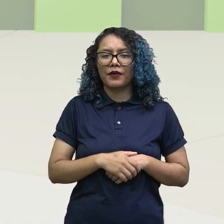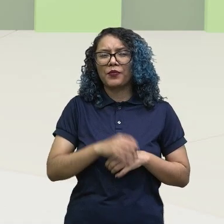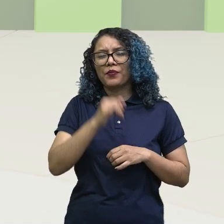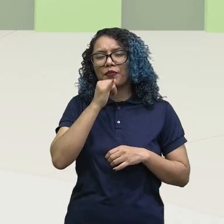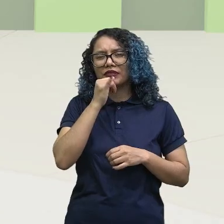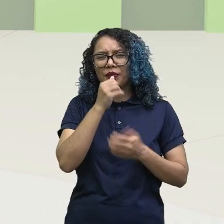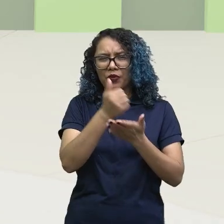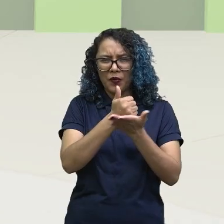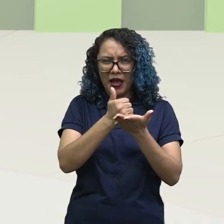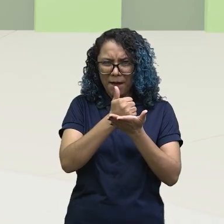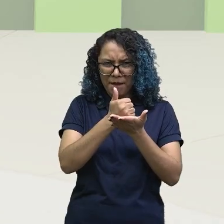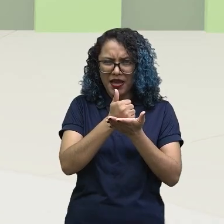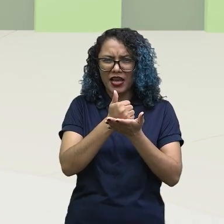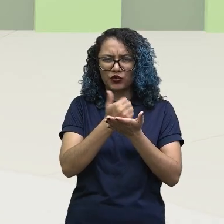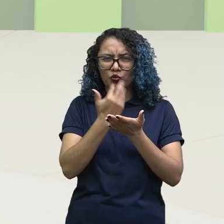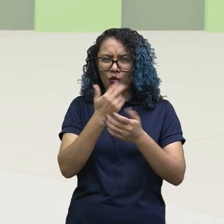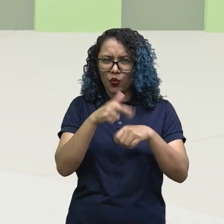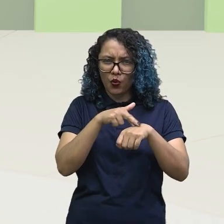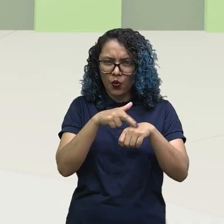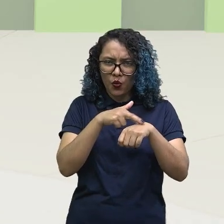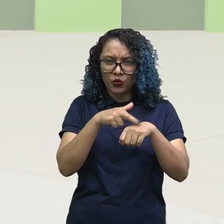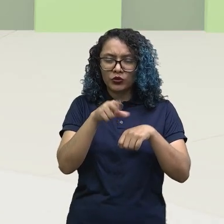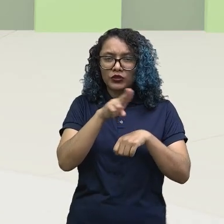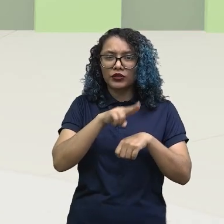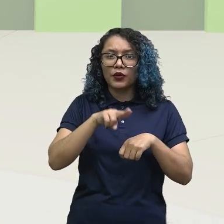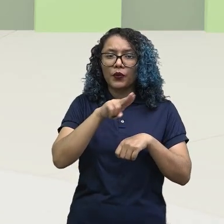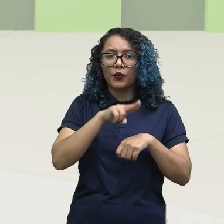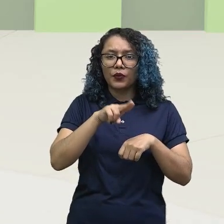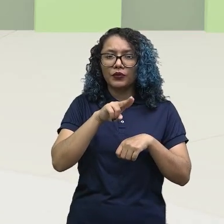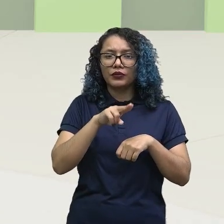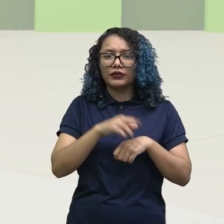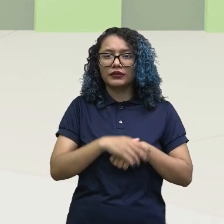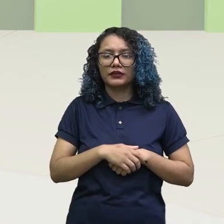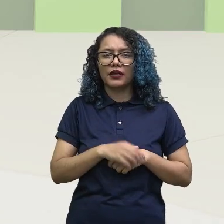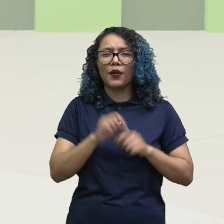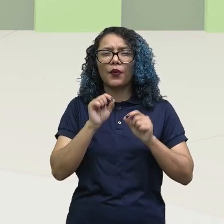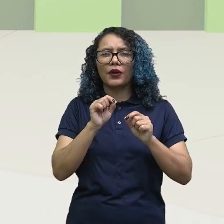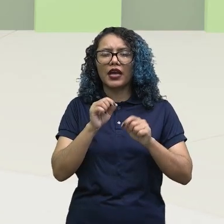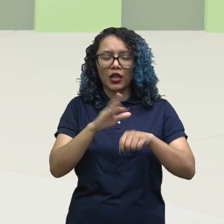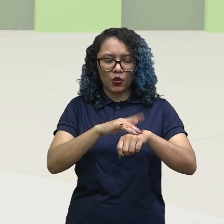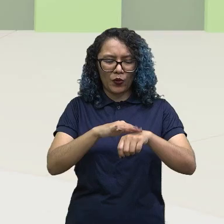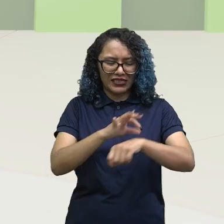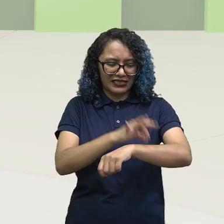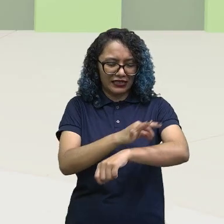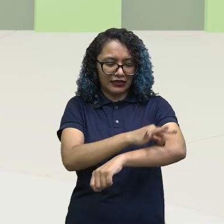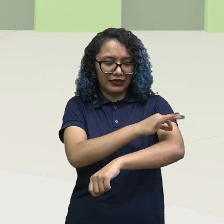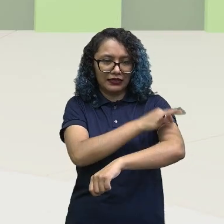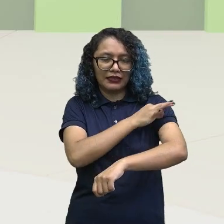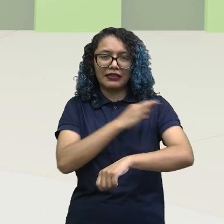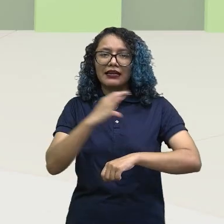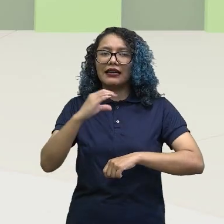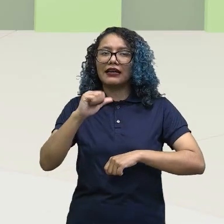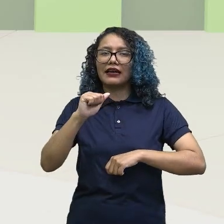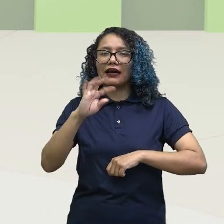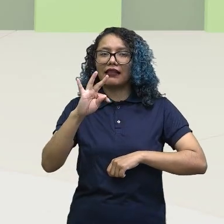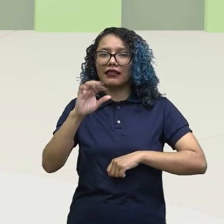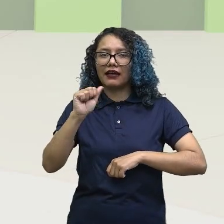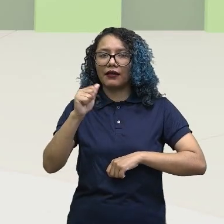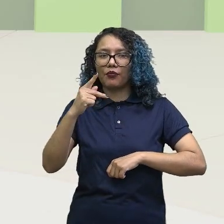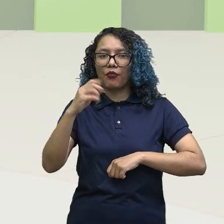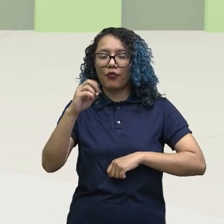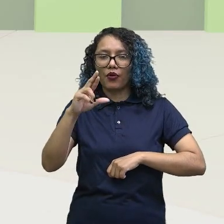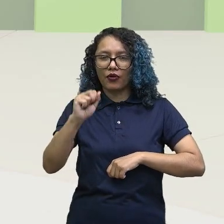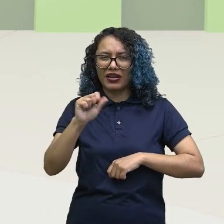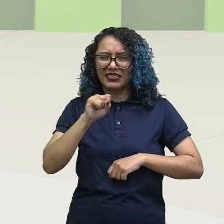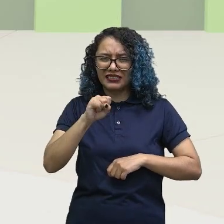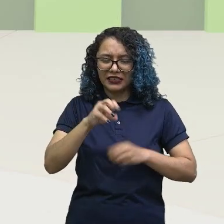remédio roxo, né, que é utilizado geralmente para catapora. Se você macerar ele, colocar o